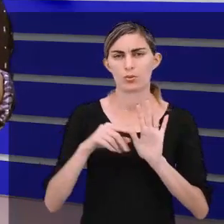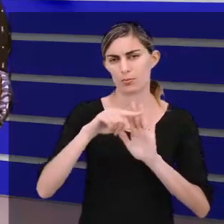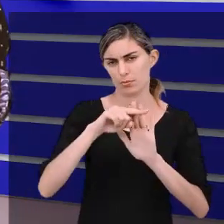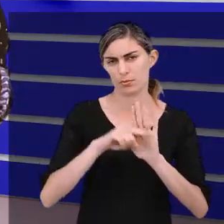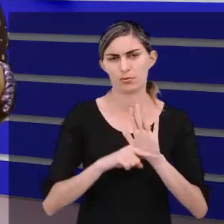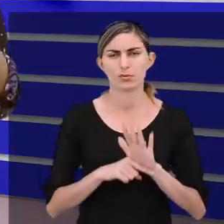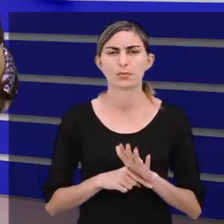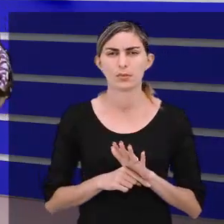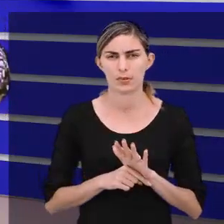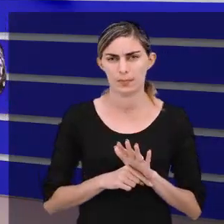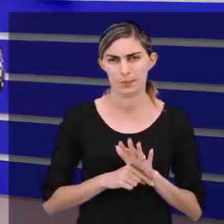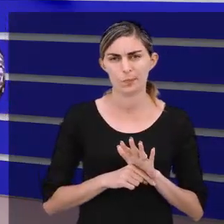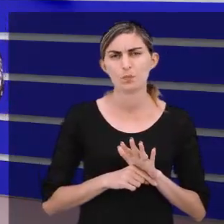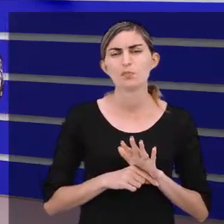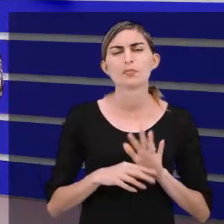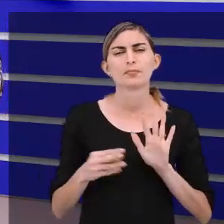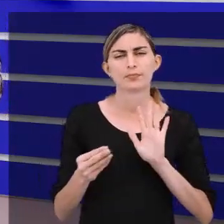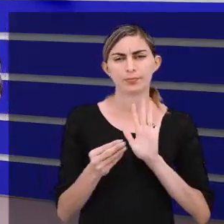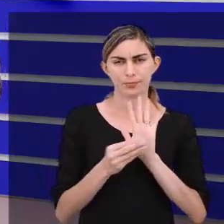programa e